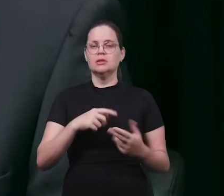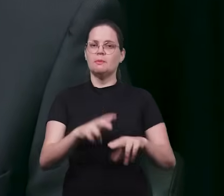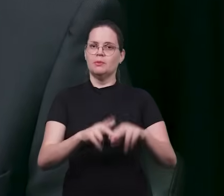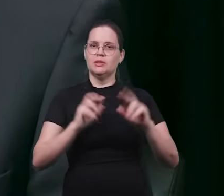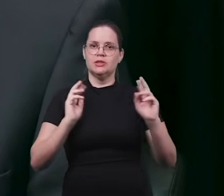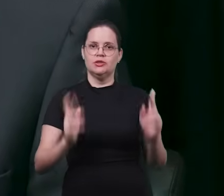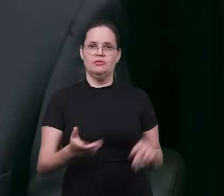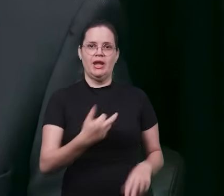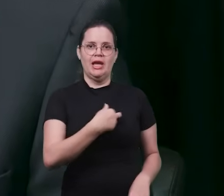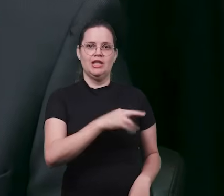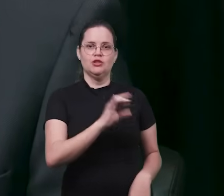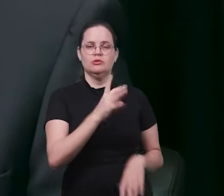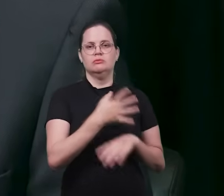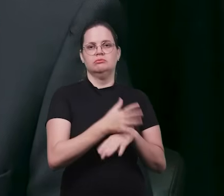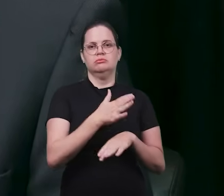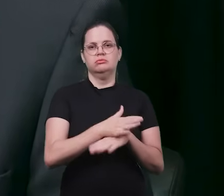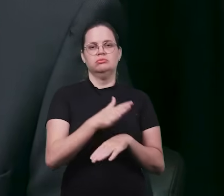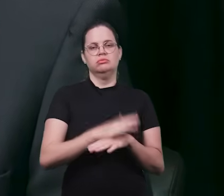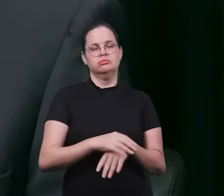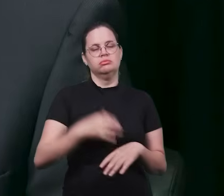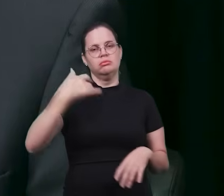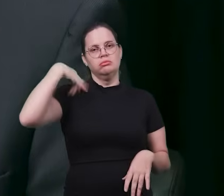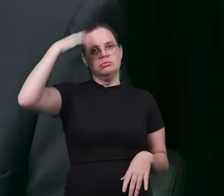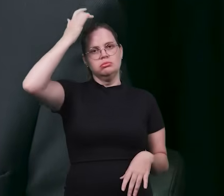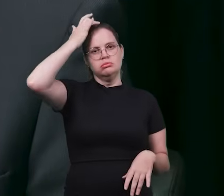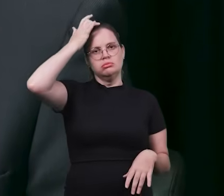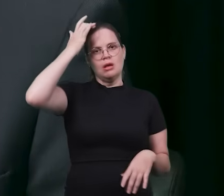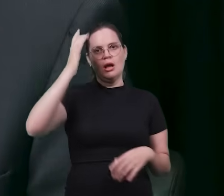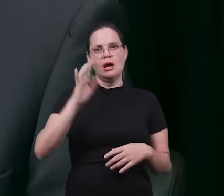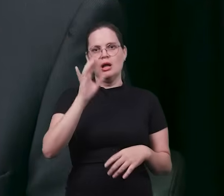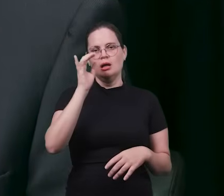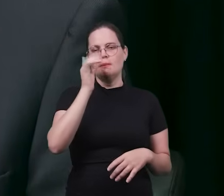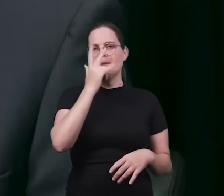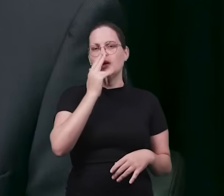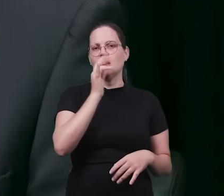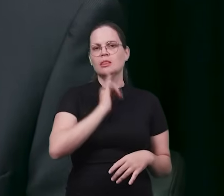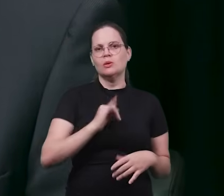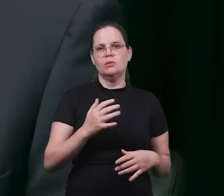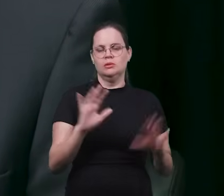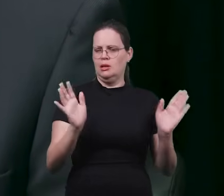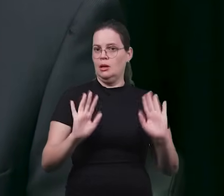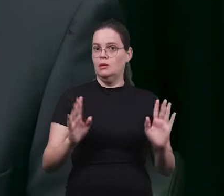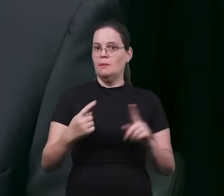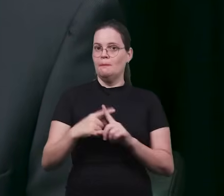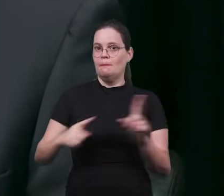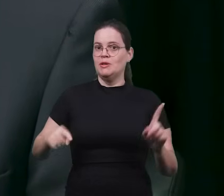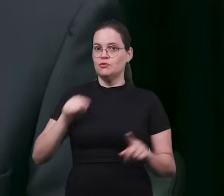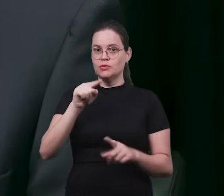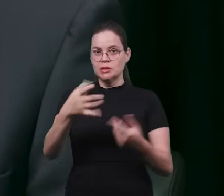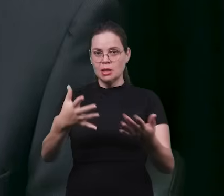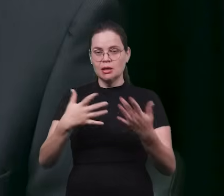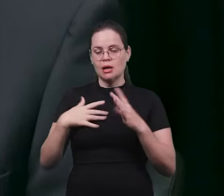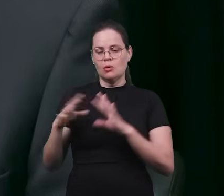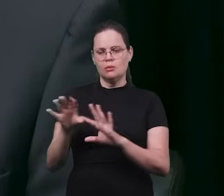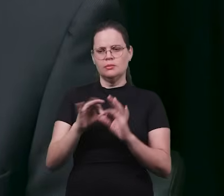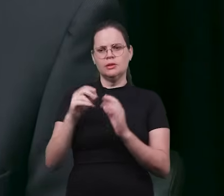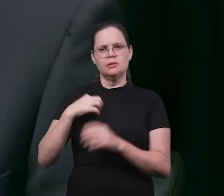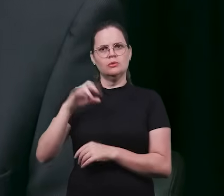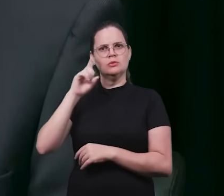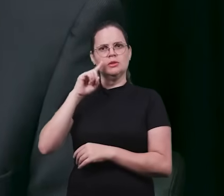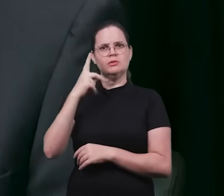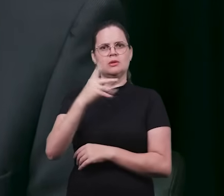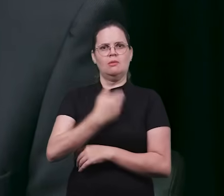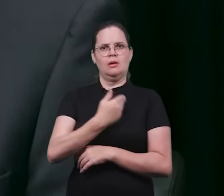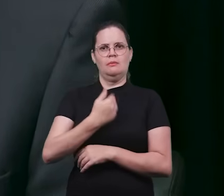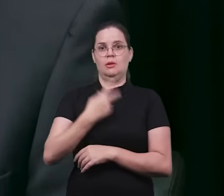religião. Você preza por uma comunhão com Deus. Deus é seu amigo, Deus é sua vitória, Ele é a